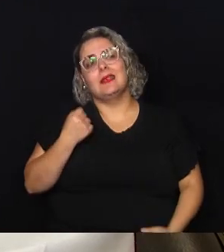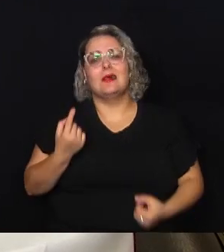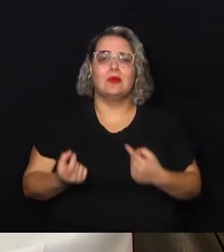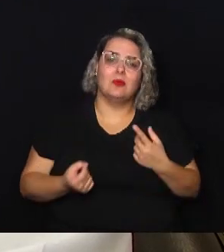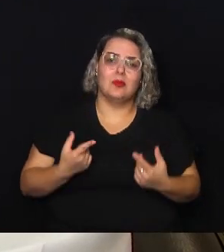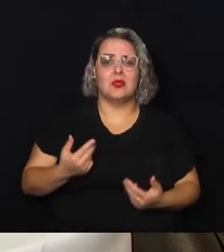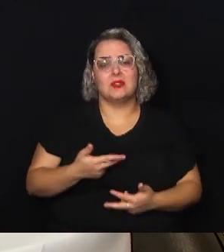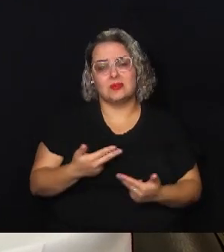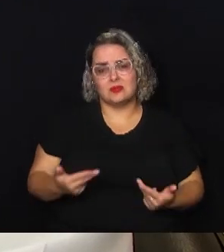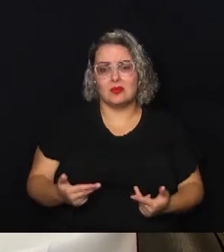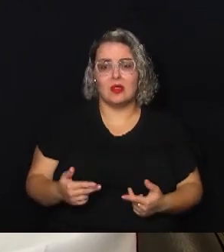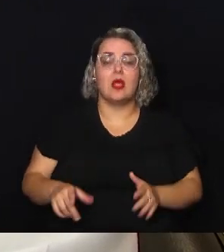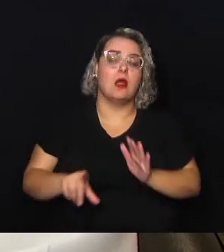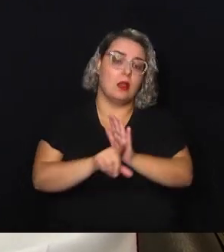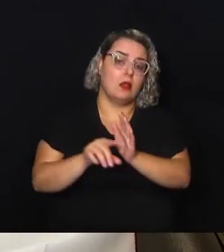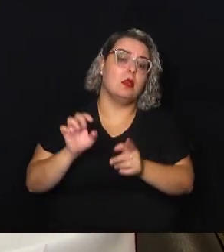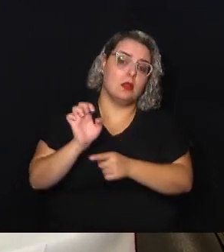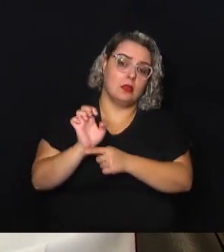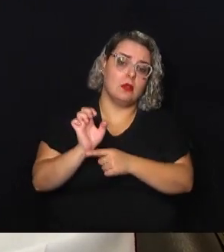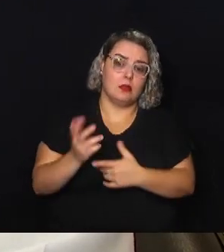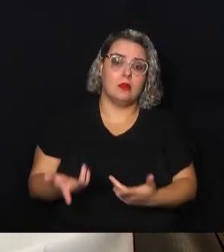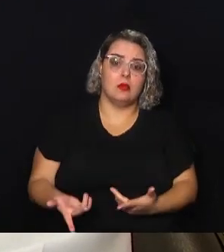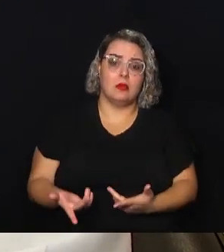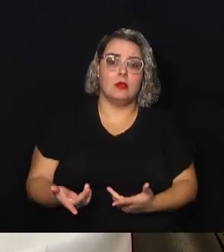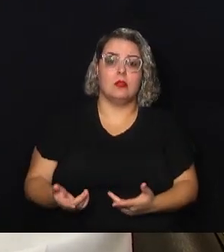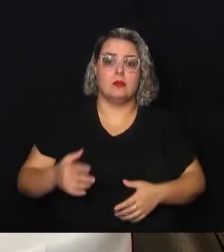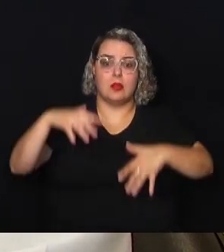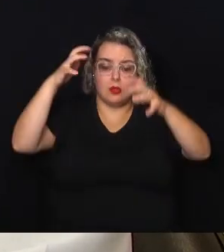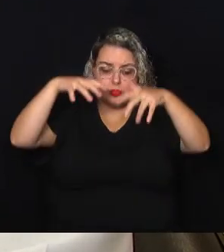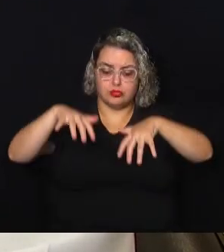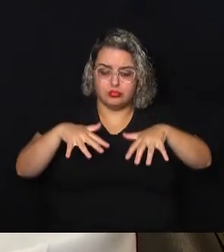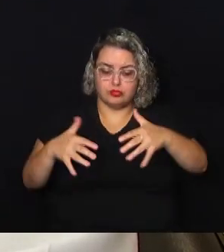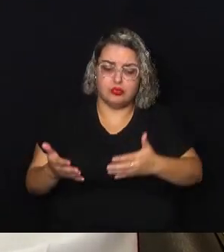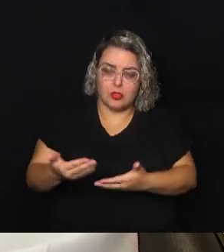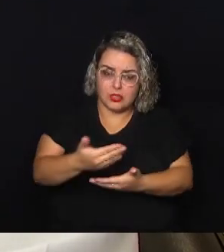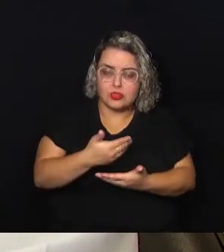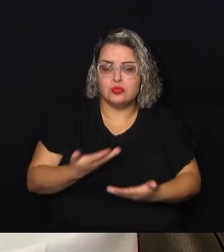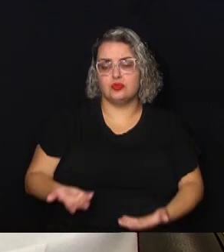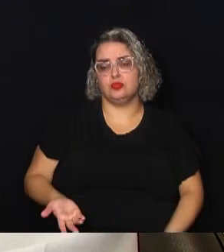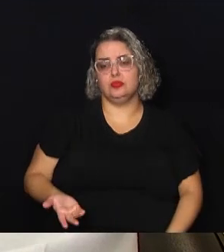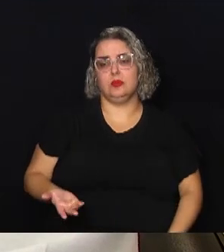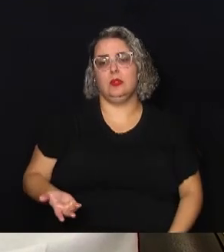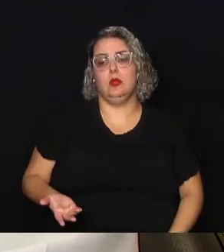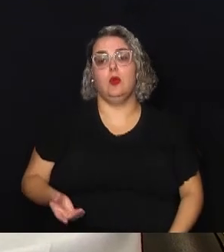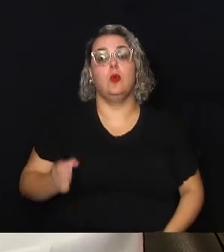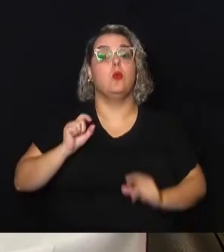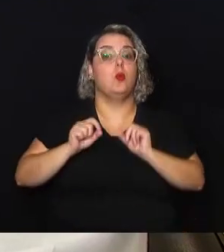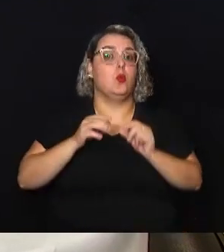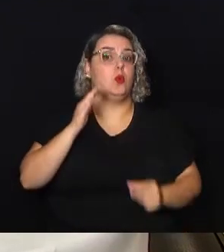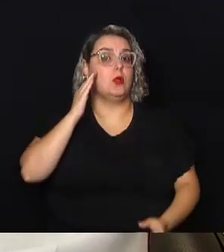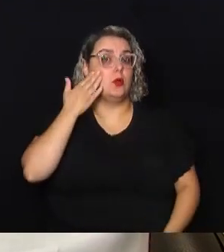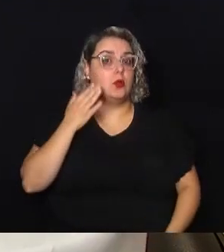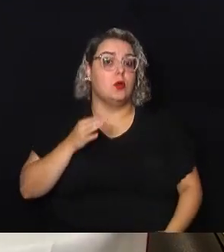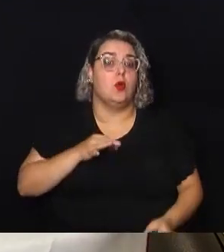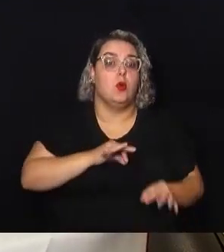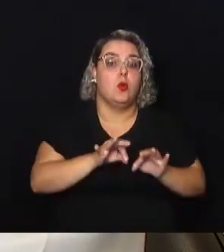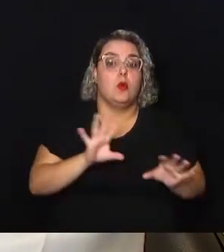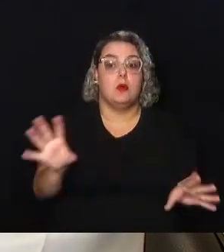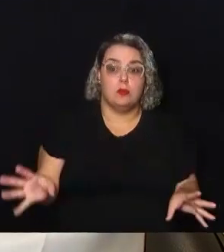também tem a lei estadual que prevê a captação da água de chuva o que a gente entende que o plano